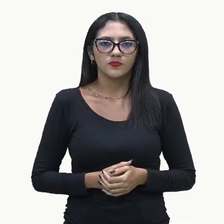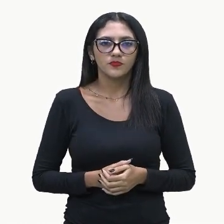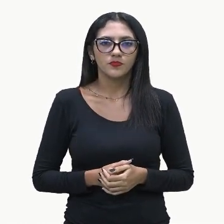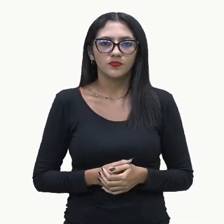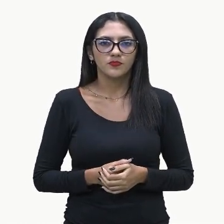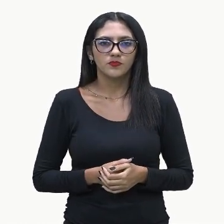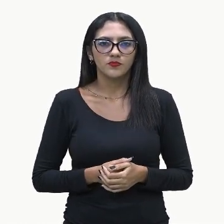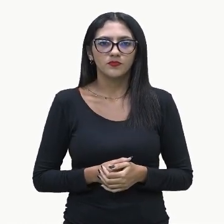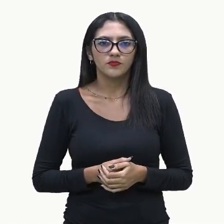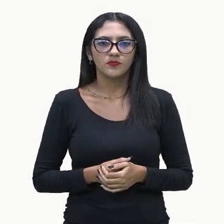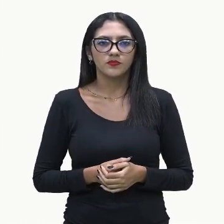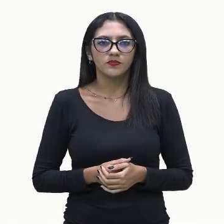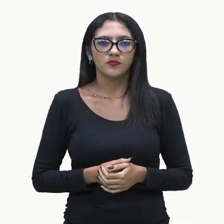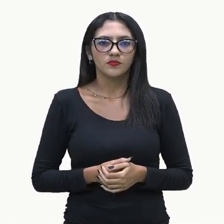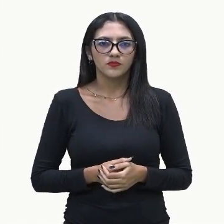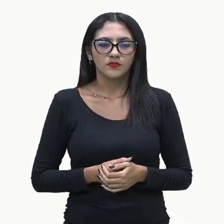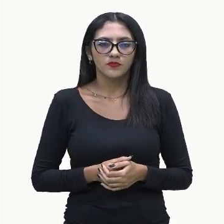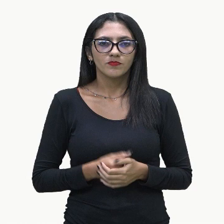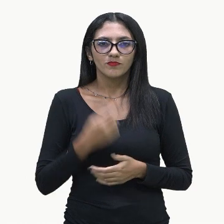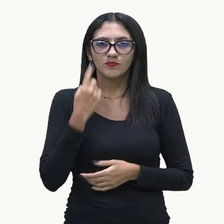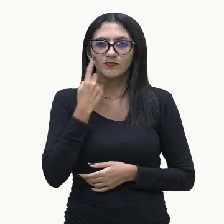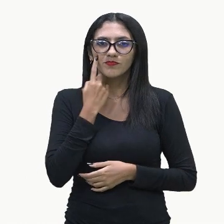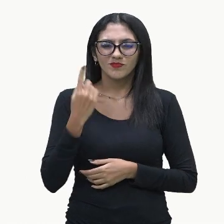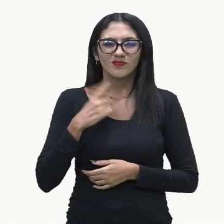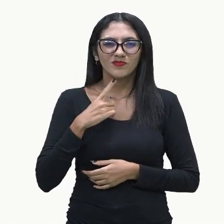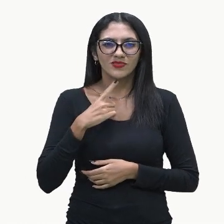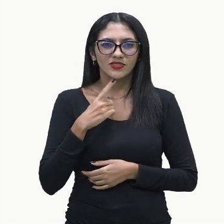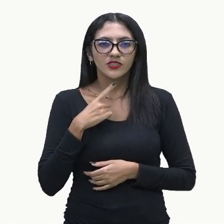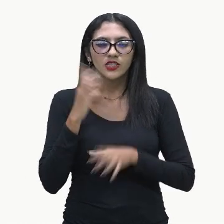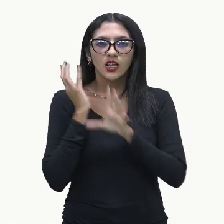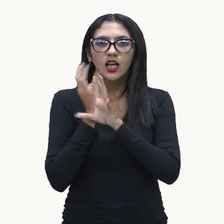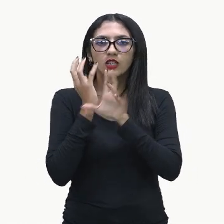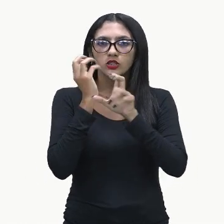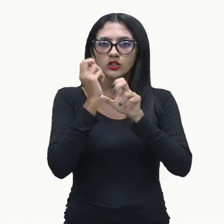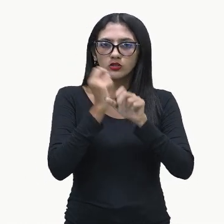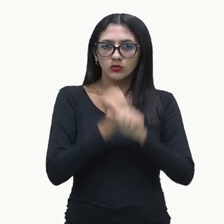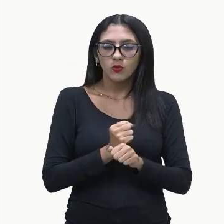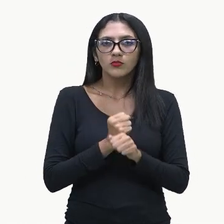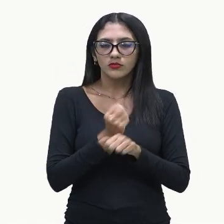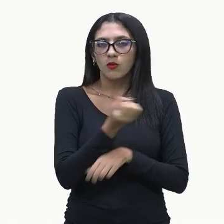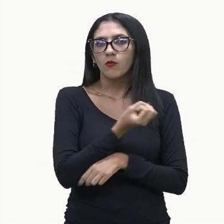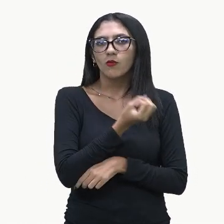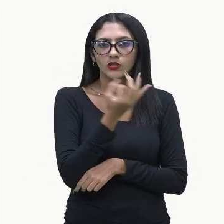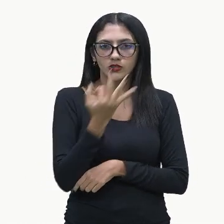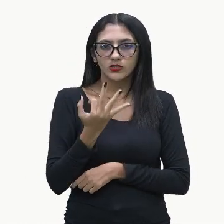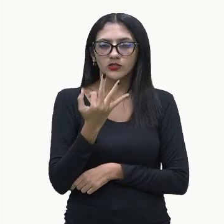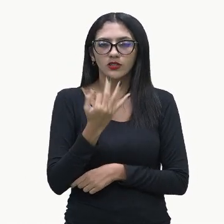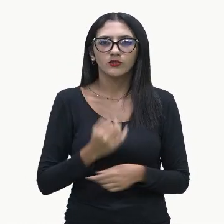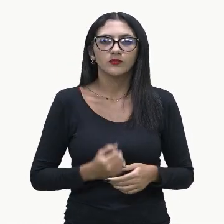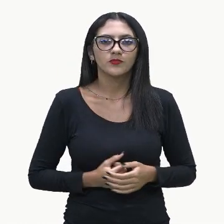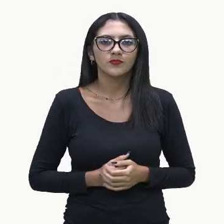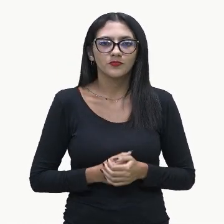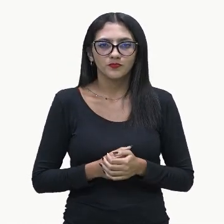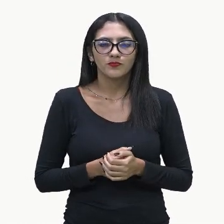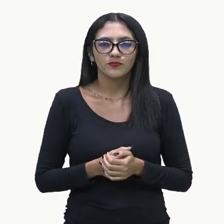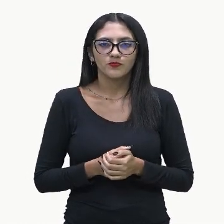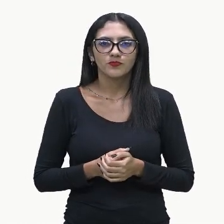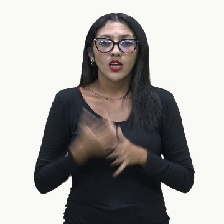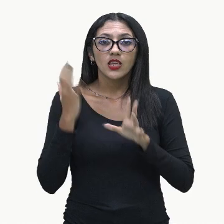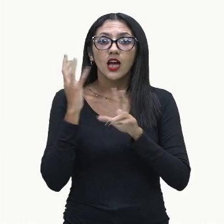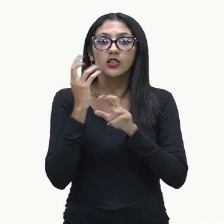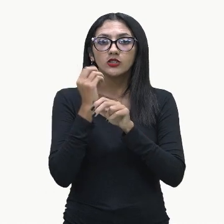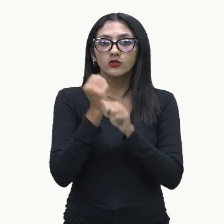7, 8, 9, 10, 11, 12, 13, 14, 15, 16. Ok? E a soma deles dois está